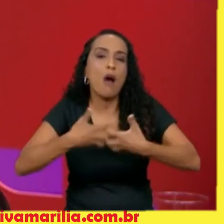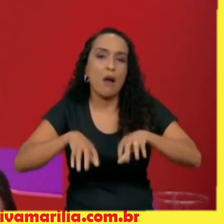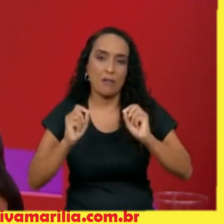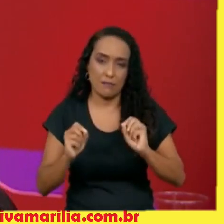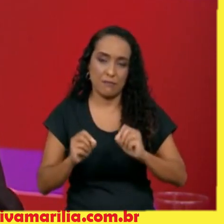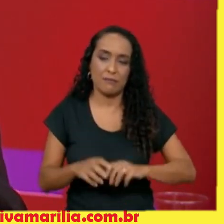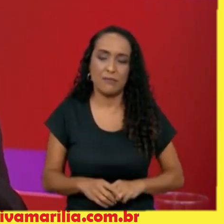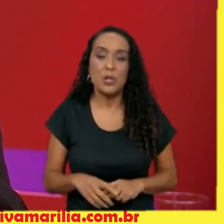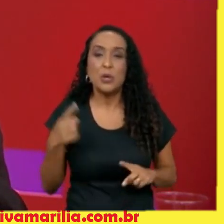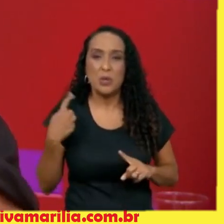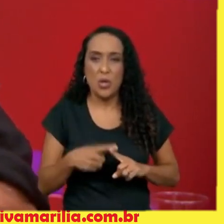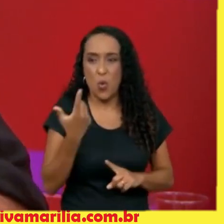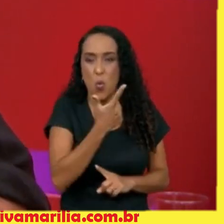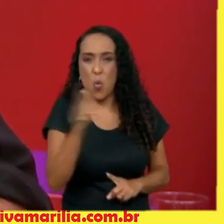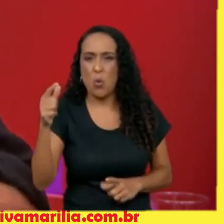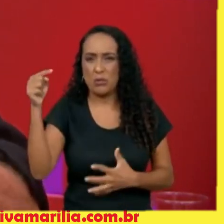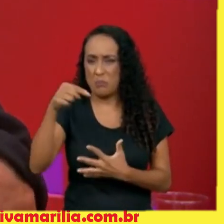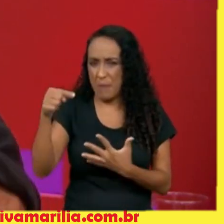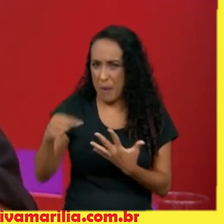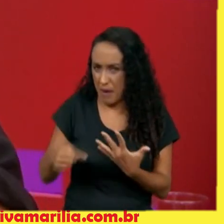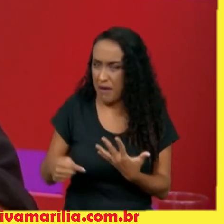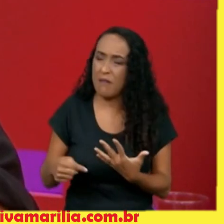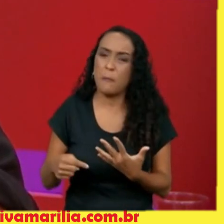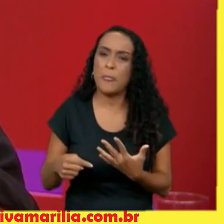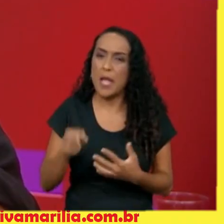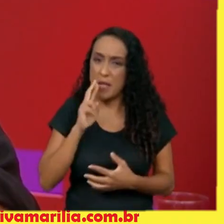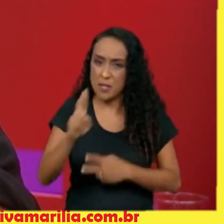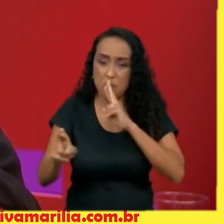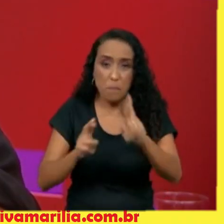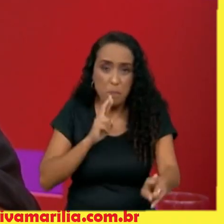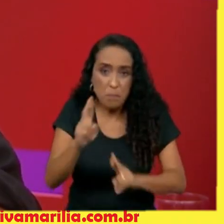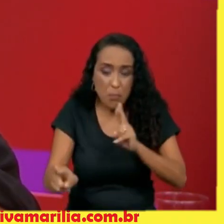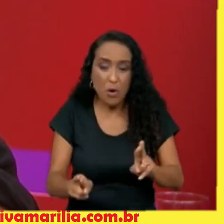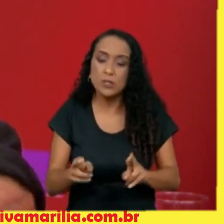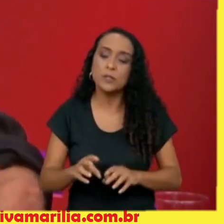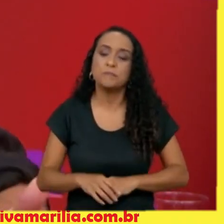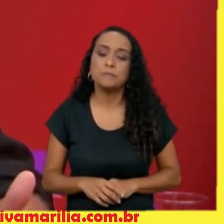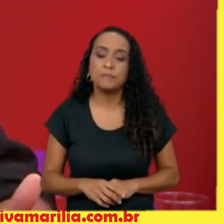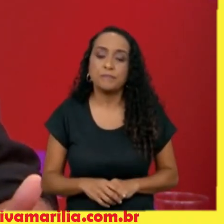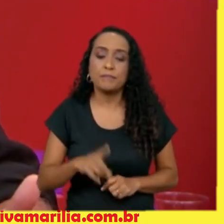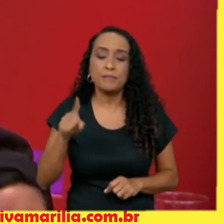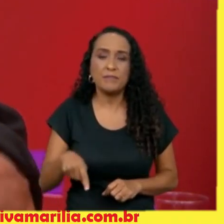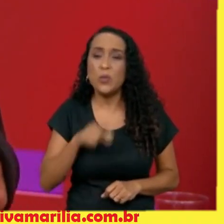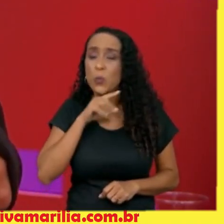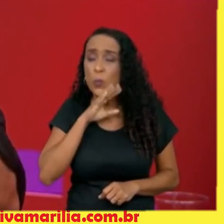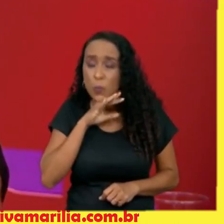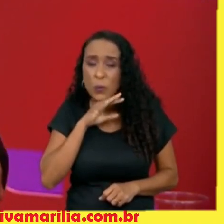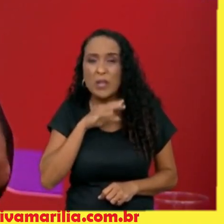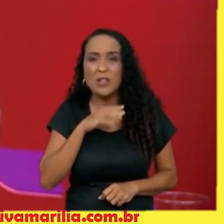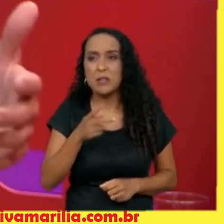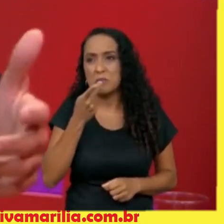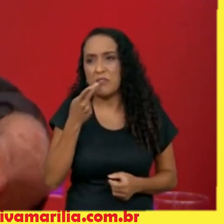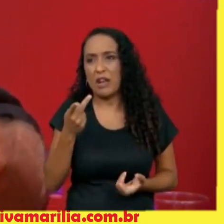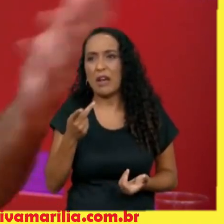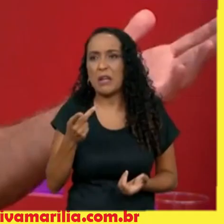resolvida. Porque as outras questões, as outras respostas a essa questão eram muito ruins. Você dizer que é minion,